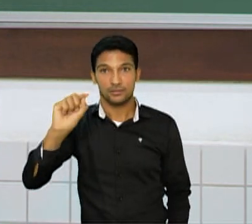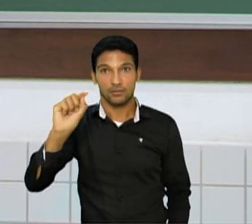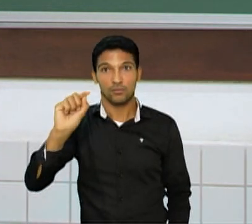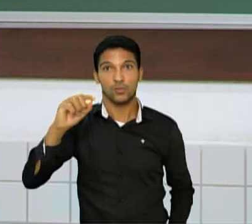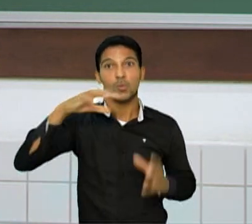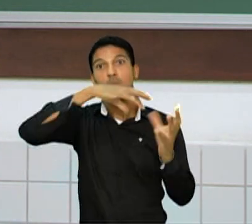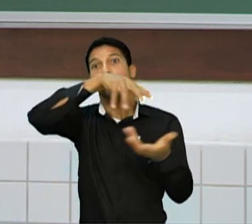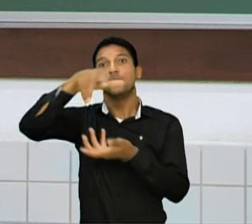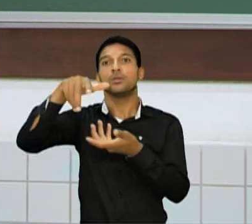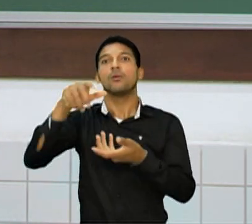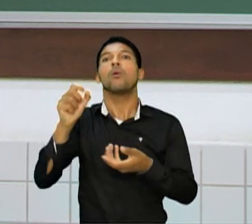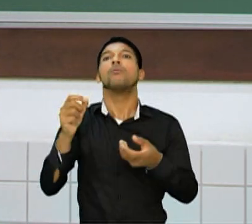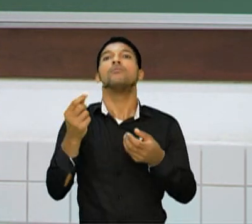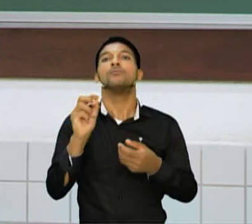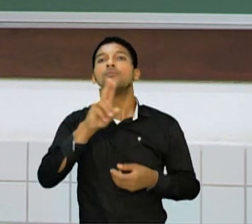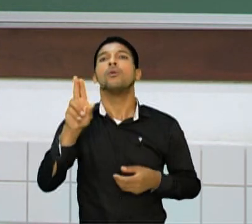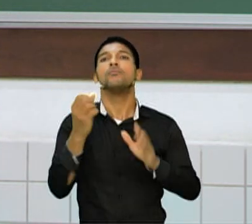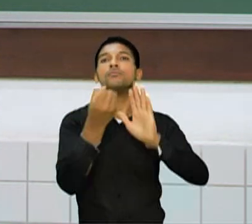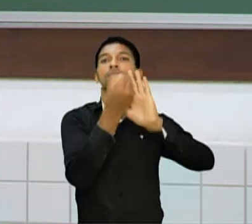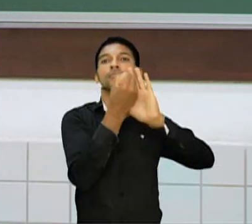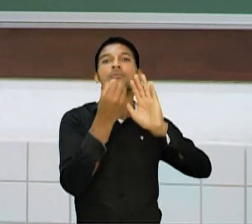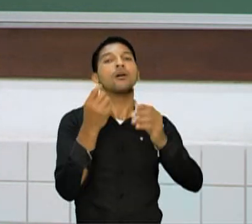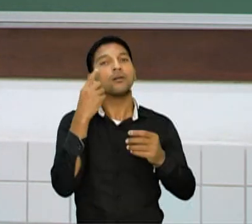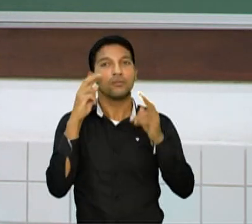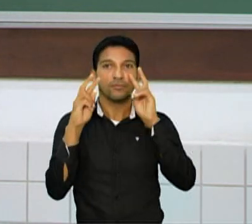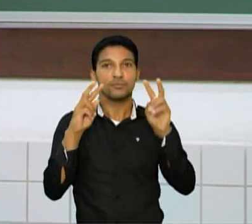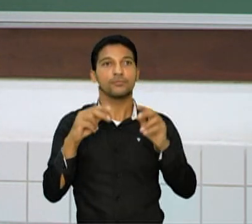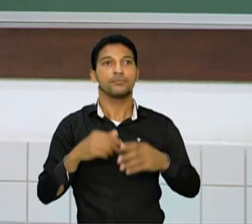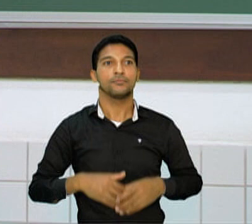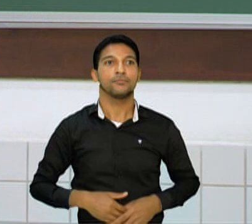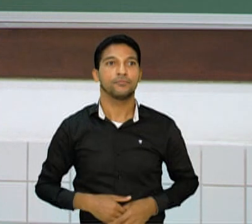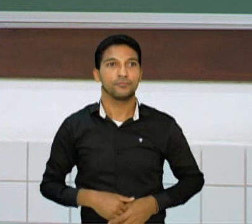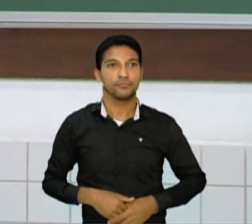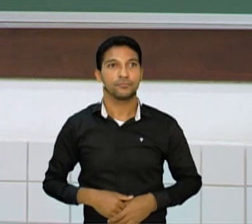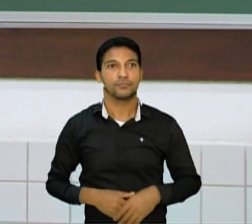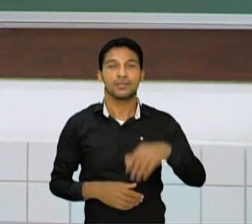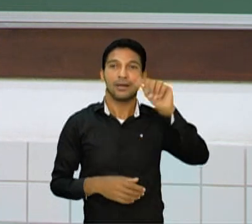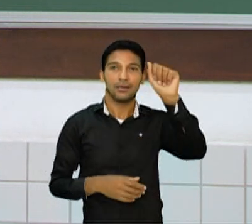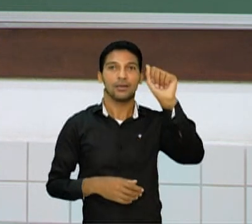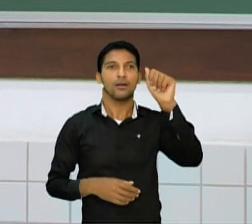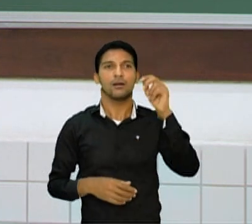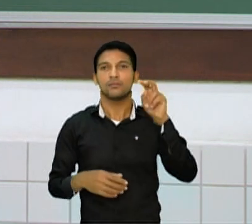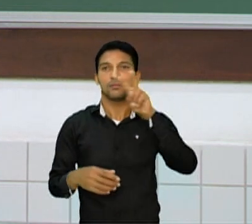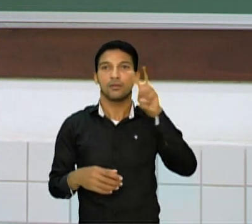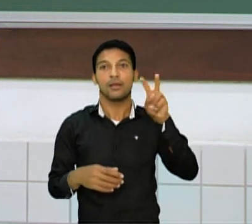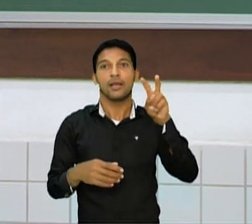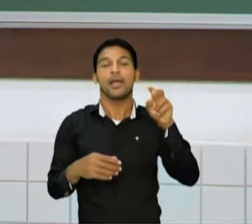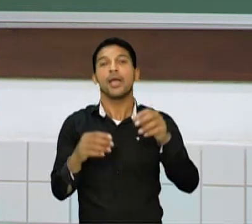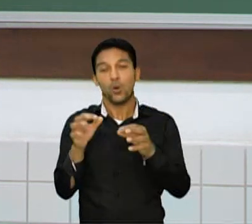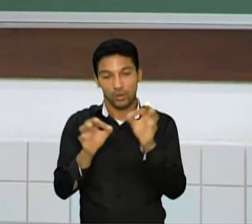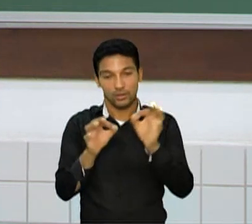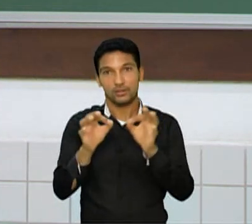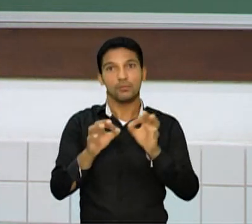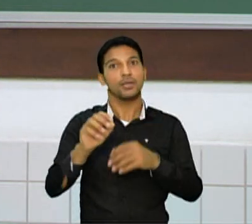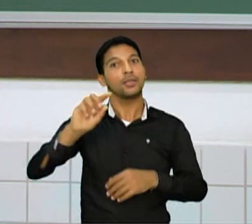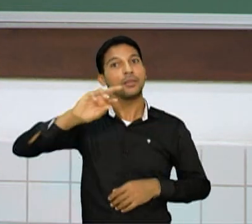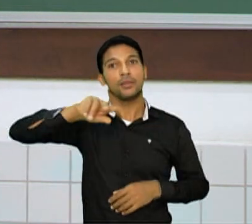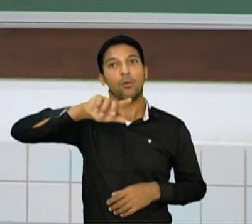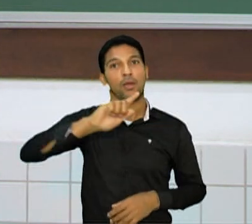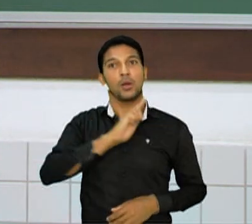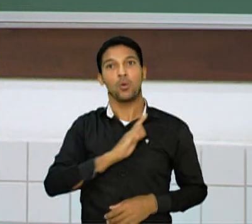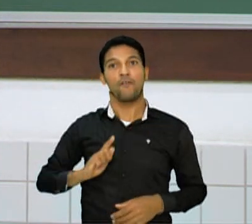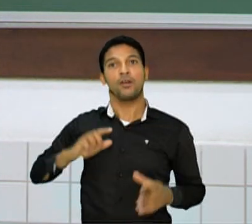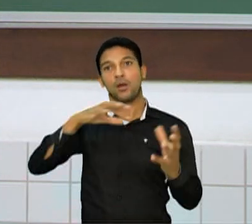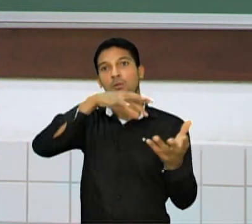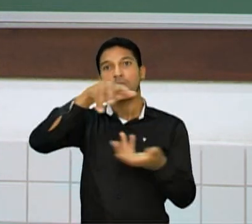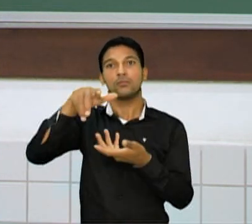Vamos analisar cada uma delas. Letra A, o Greenpeace é uma atividade, uma organização não governamental com fins efetivamente de